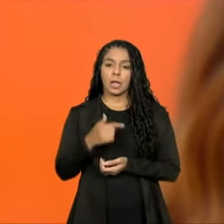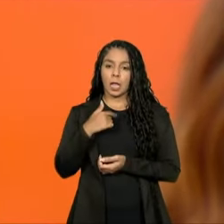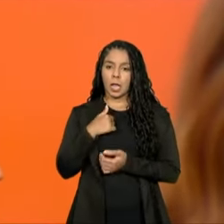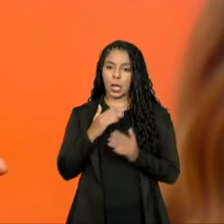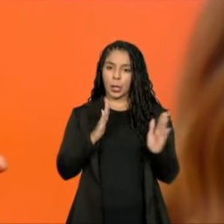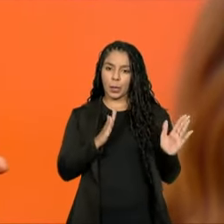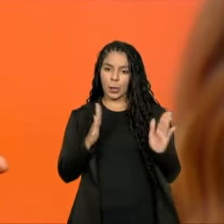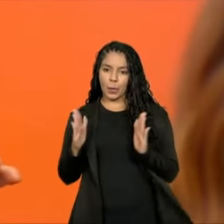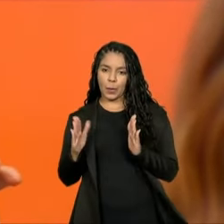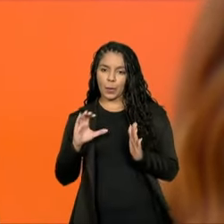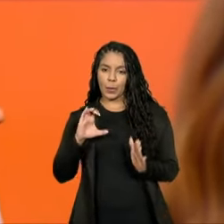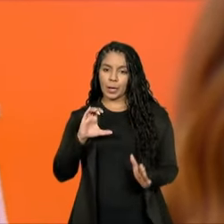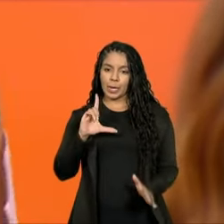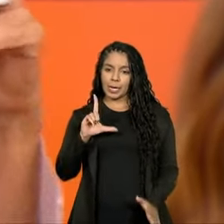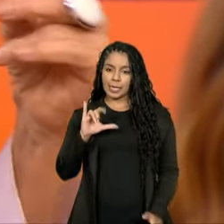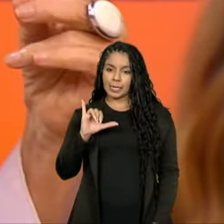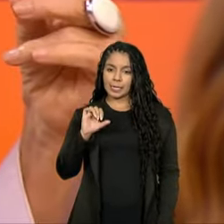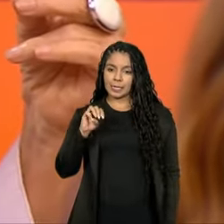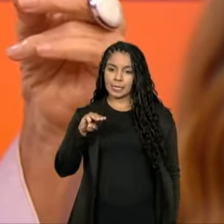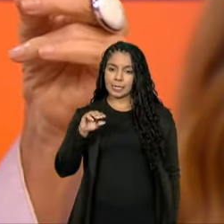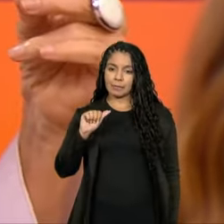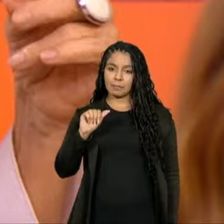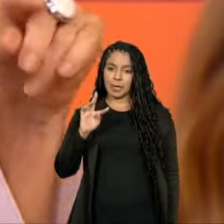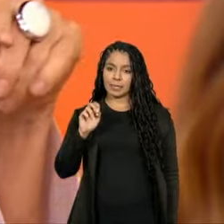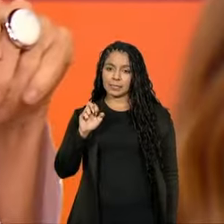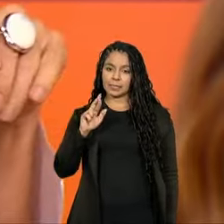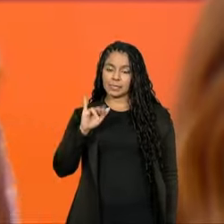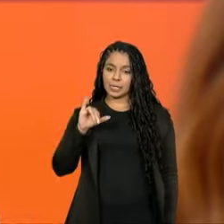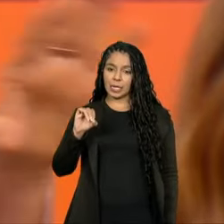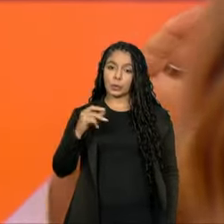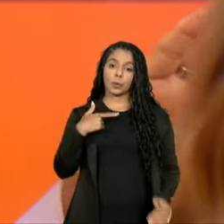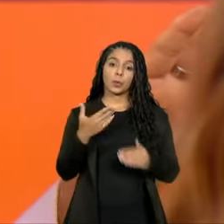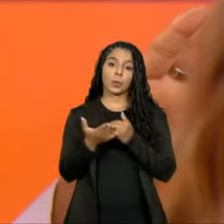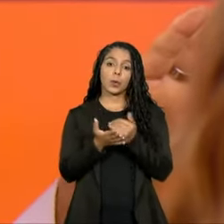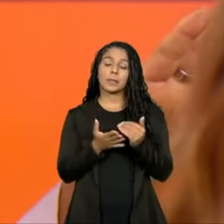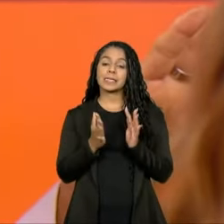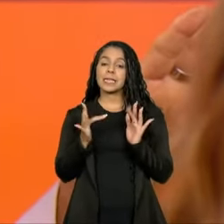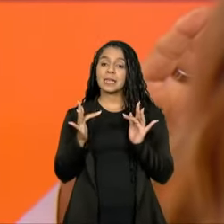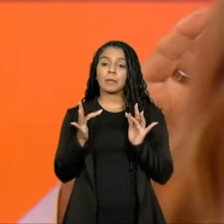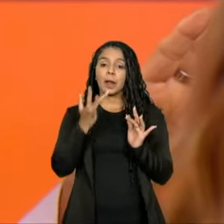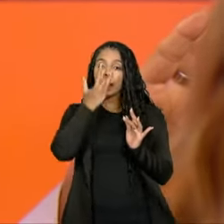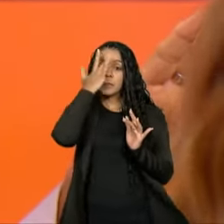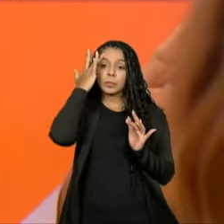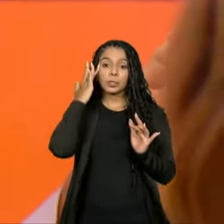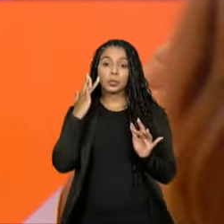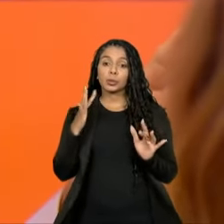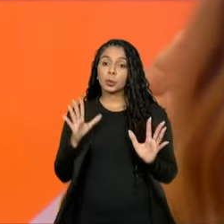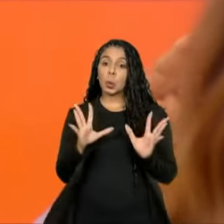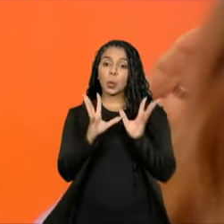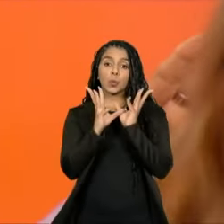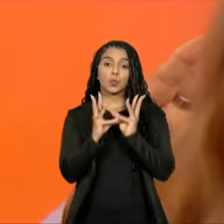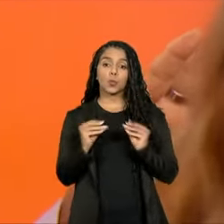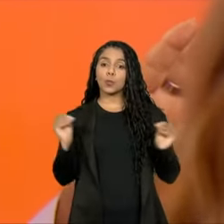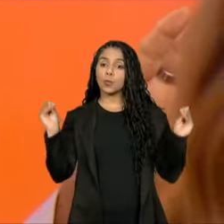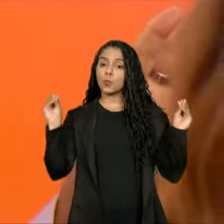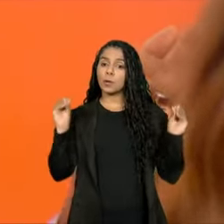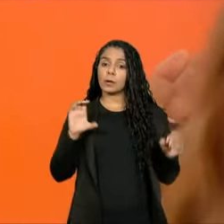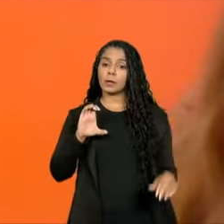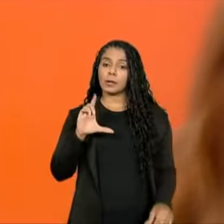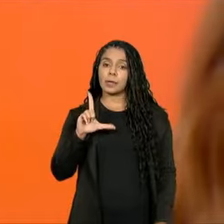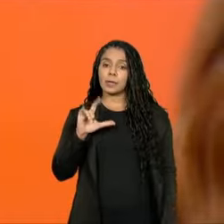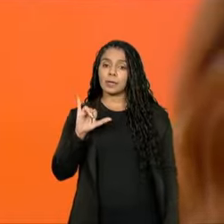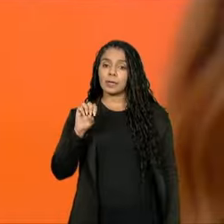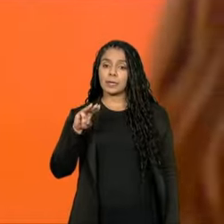climatério num determinado momento, depois eu comecei a namorar uma pessoa e foi embora meu climatério.